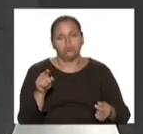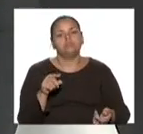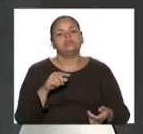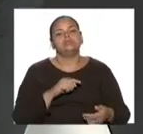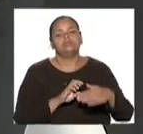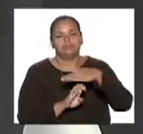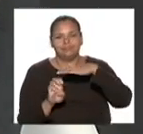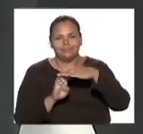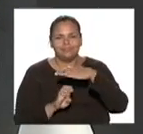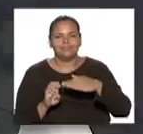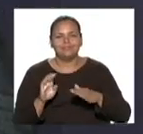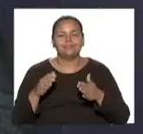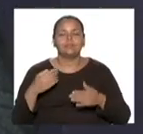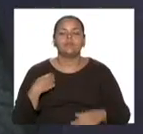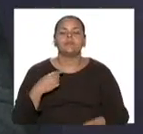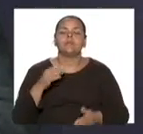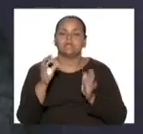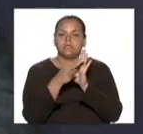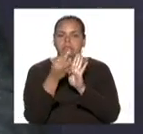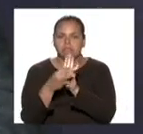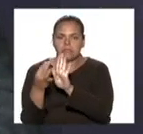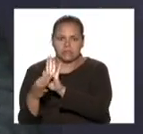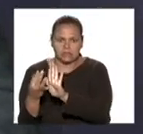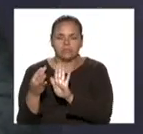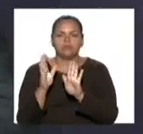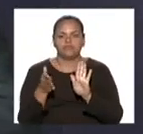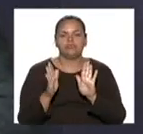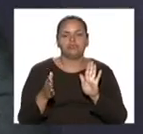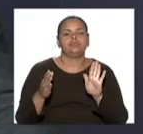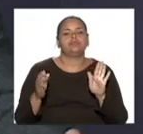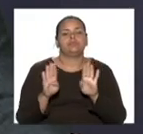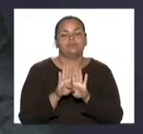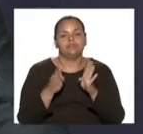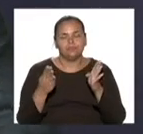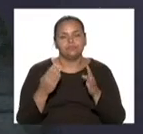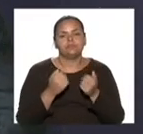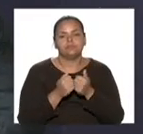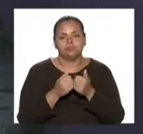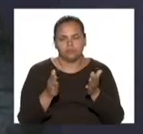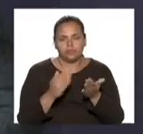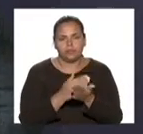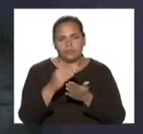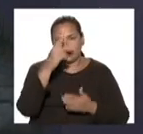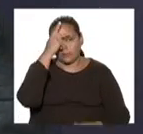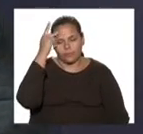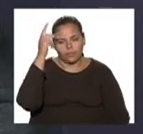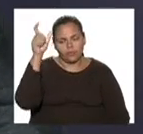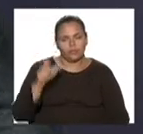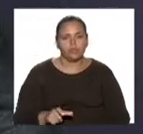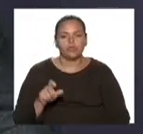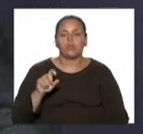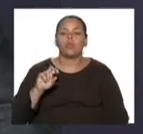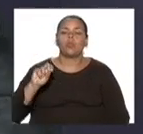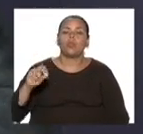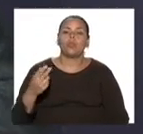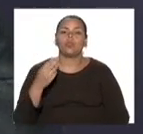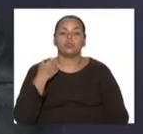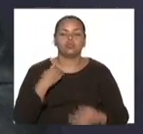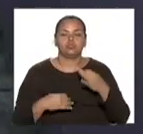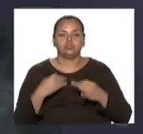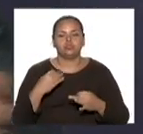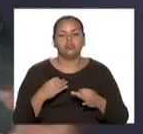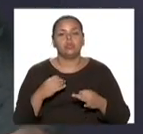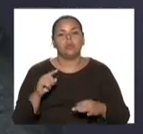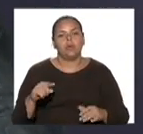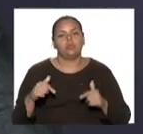dessas instituições? Olha, as inscrições foram abertas, tanto as pessoas físicas como jurídicas